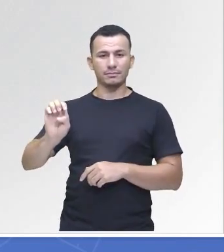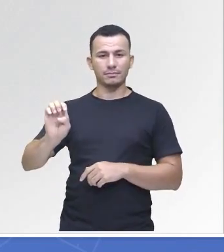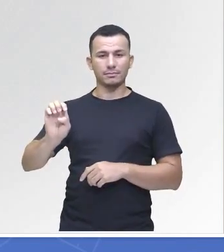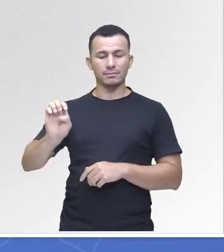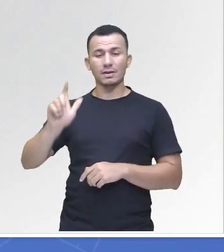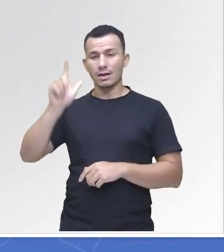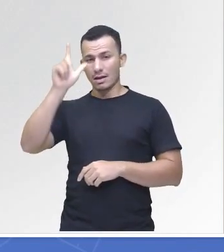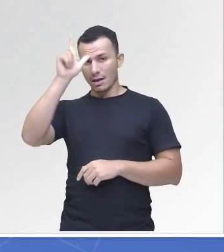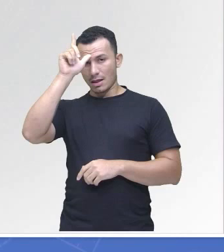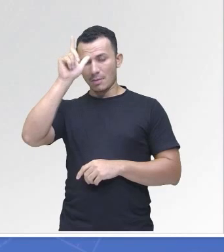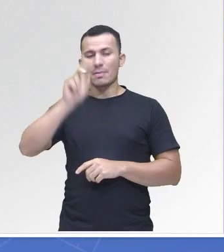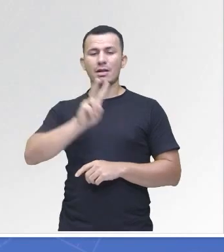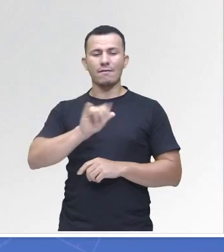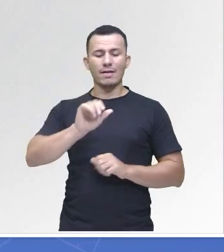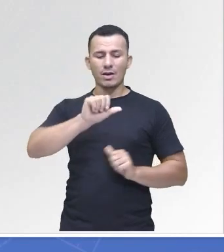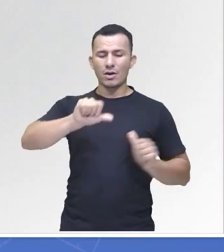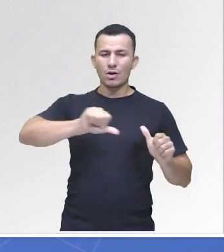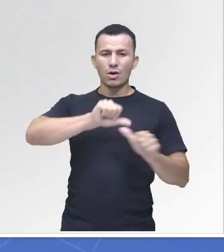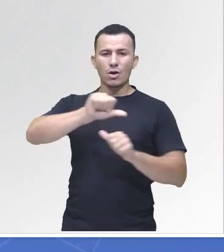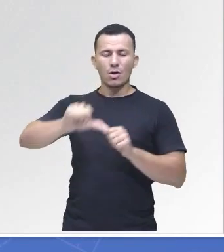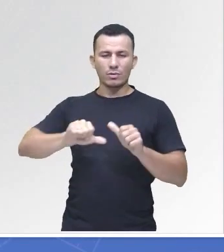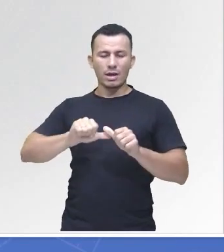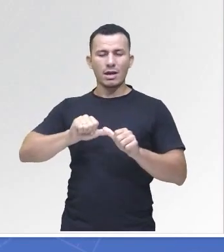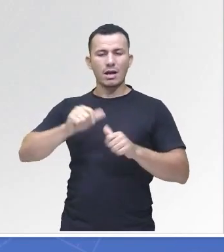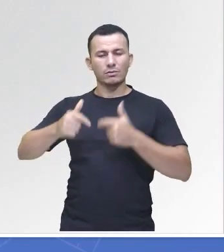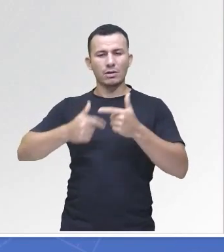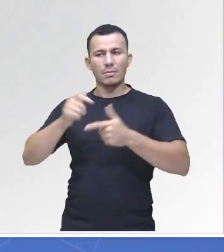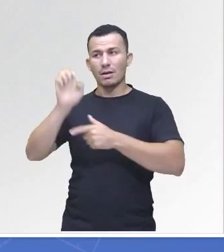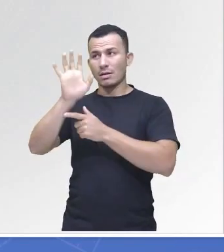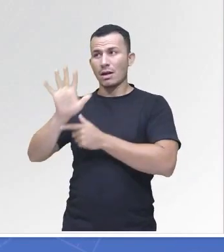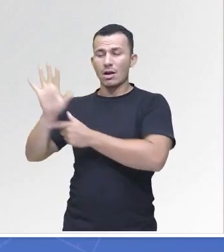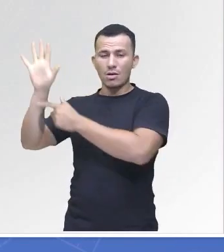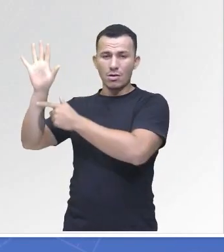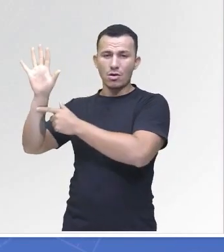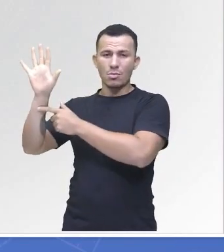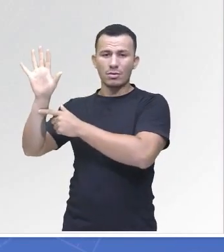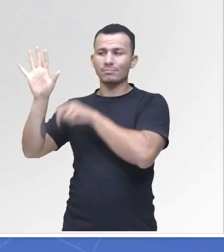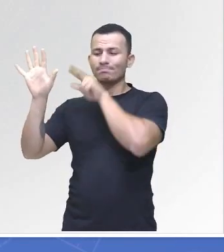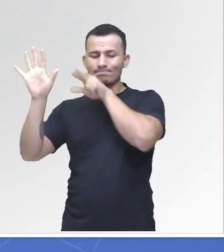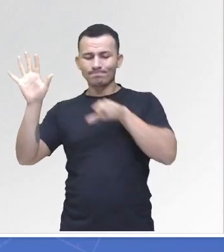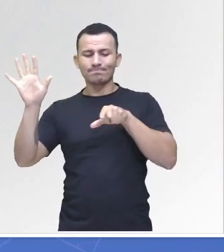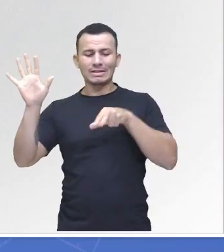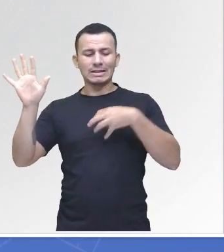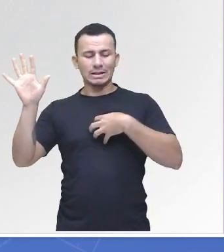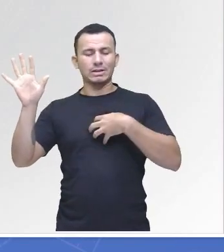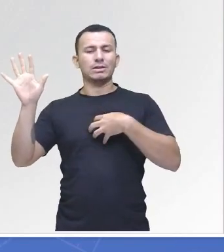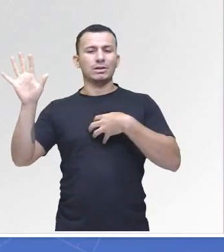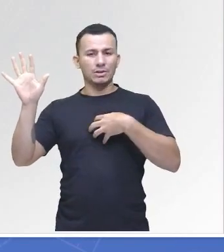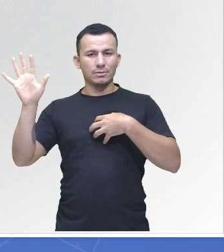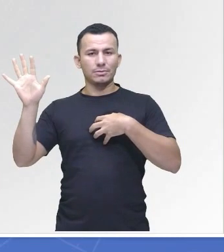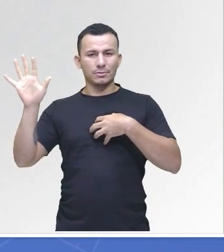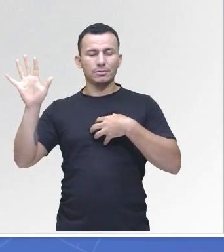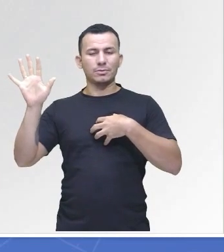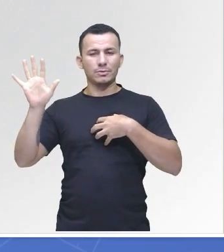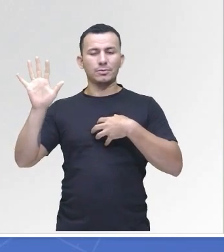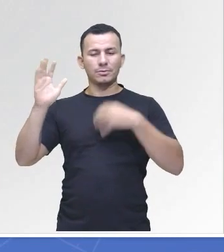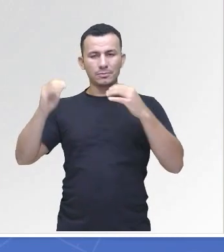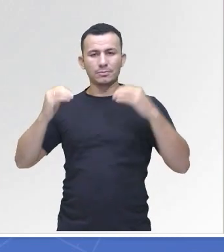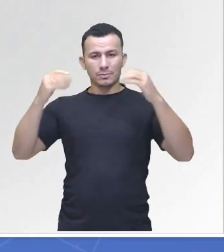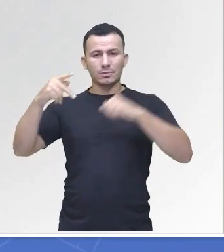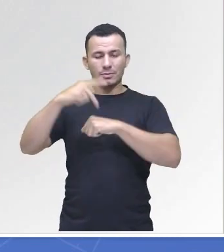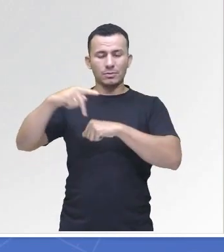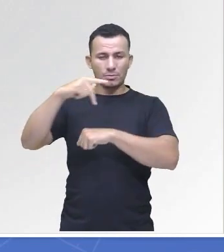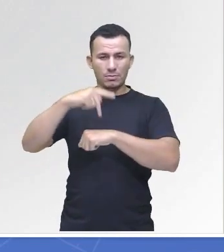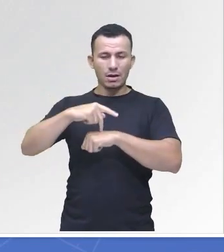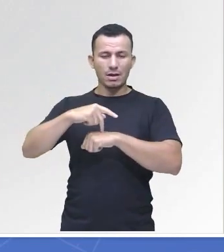Alemanha vai alterar a balança do poder na Europa e vai gerar ressentimentos profundos entre as potências europeias, desembocando na